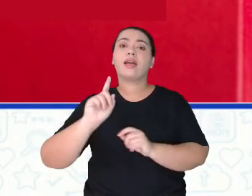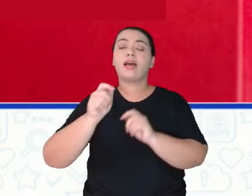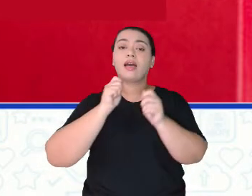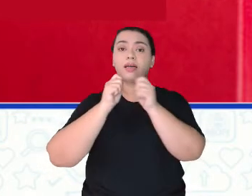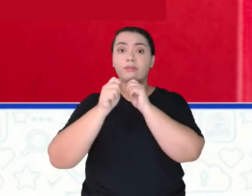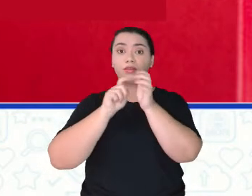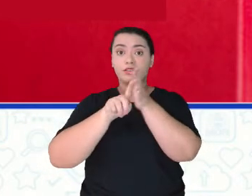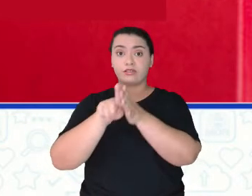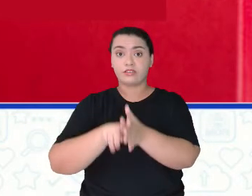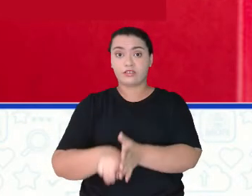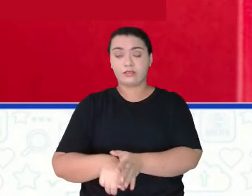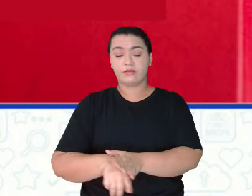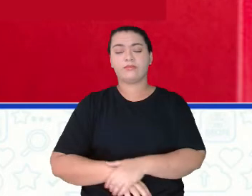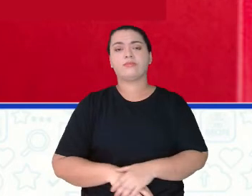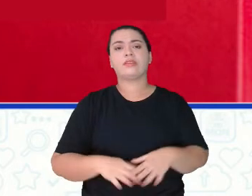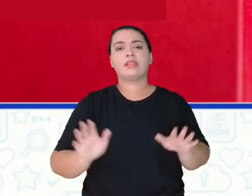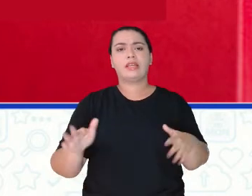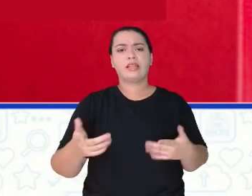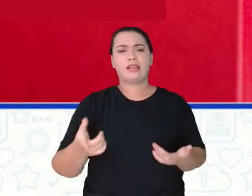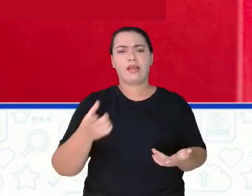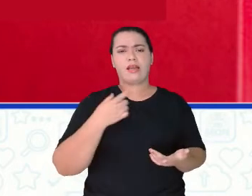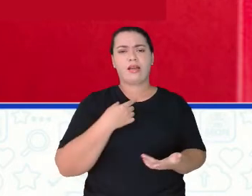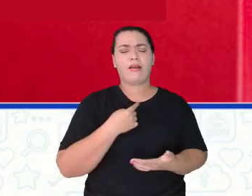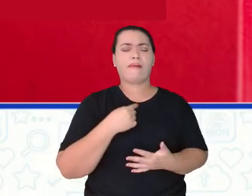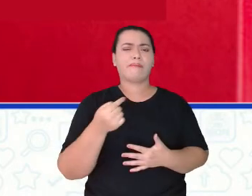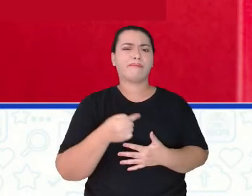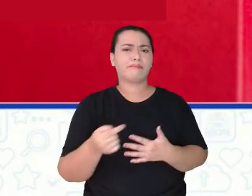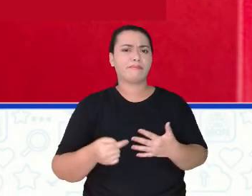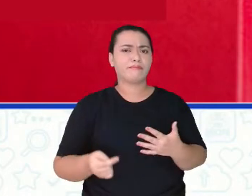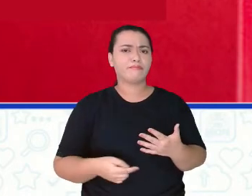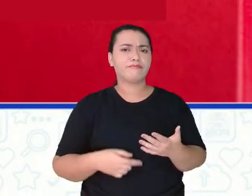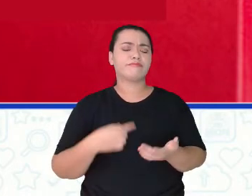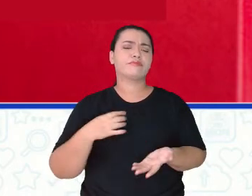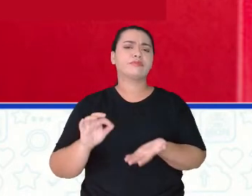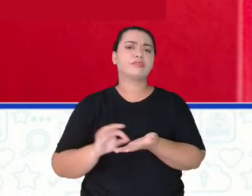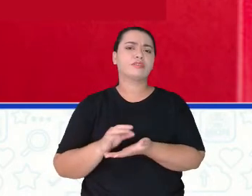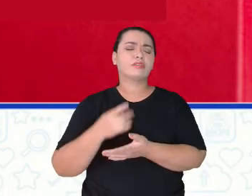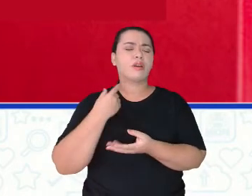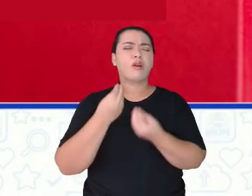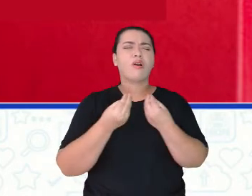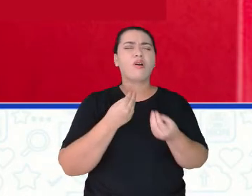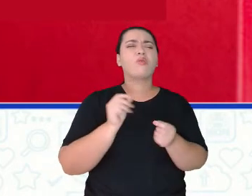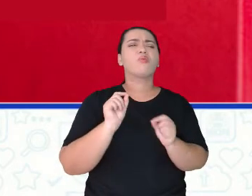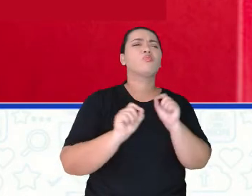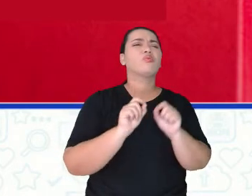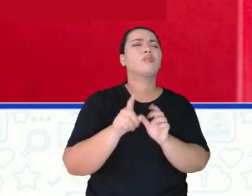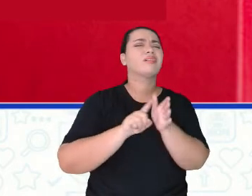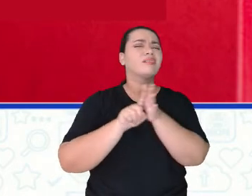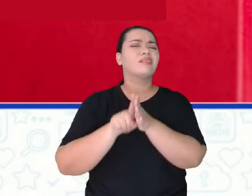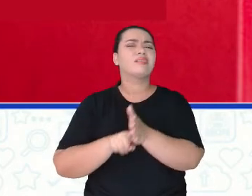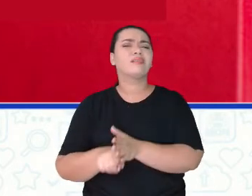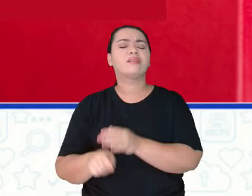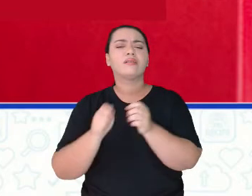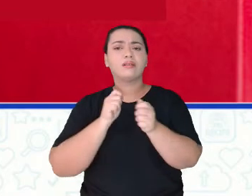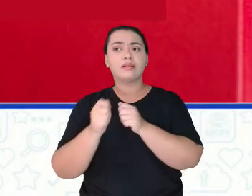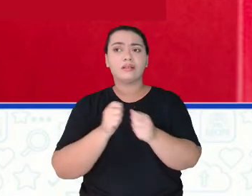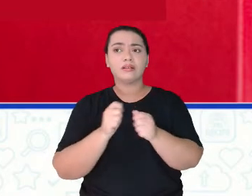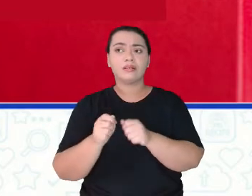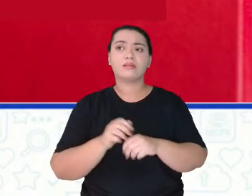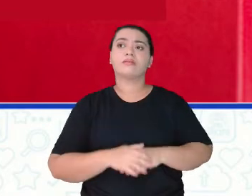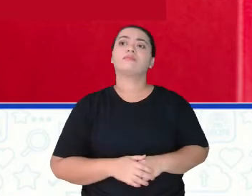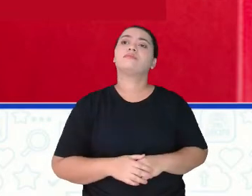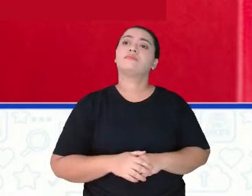reportagem investigativa. Diversos autores já discutiram a conceituação do jornalismo investigativo. Na concepção de Lopes e Proenza,